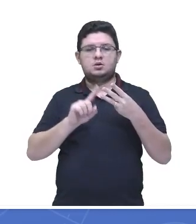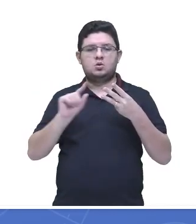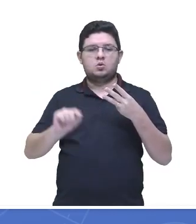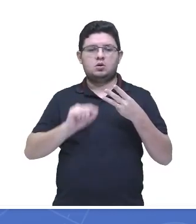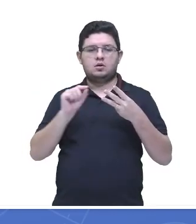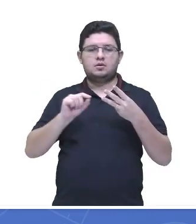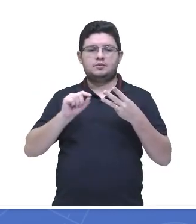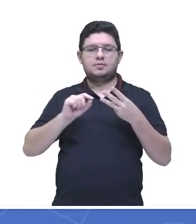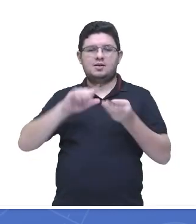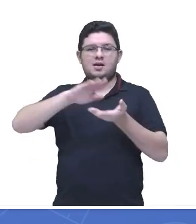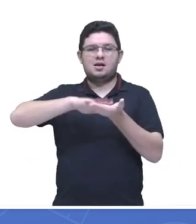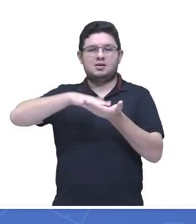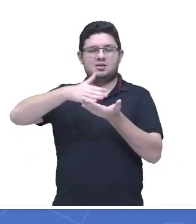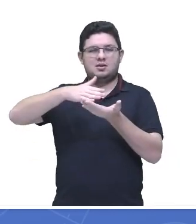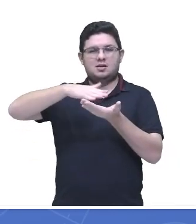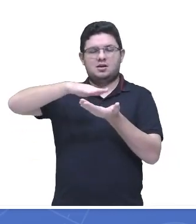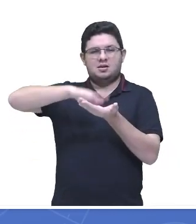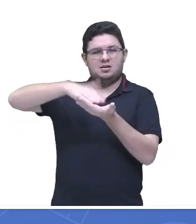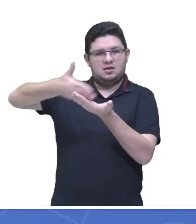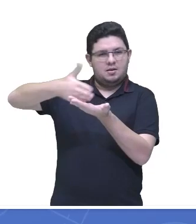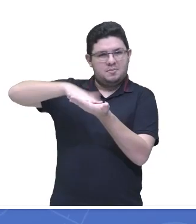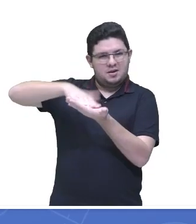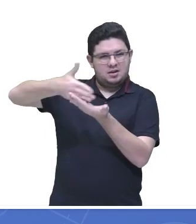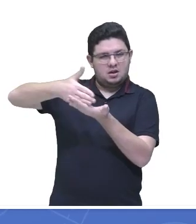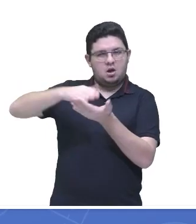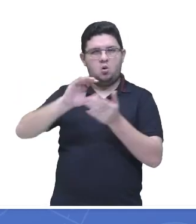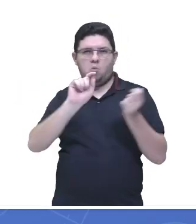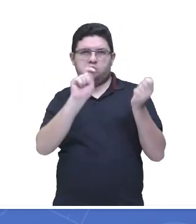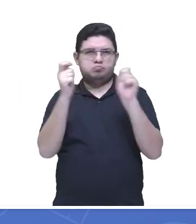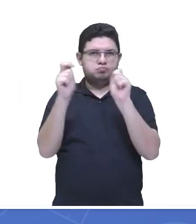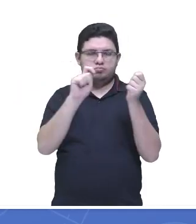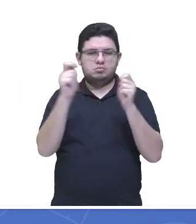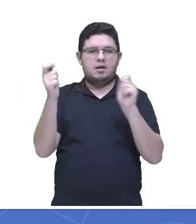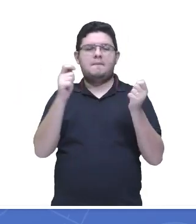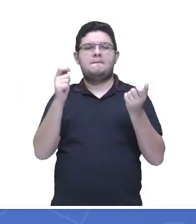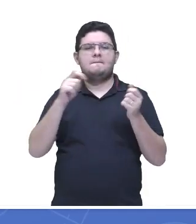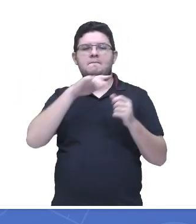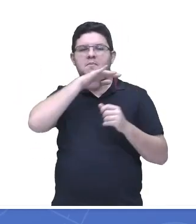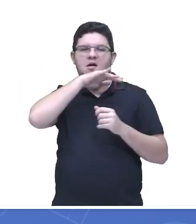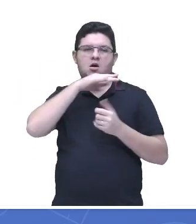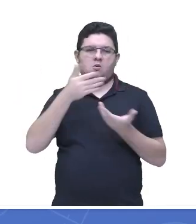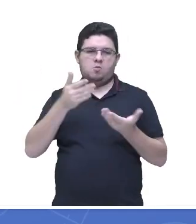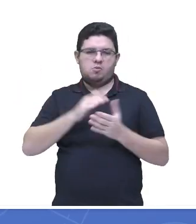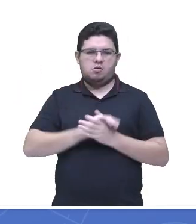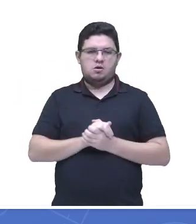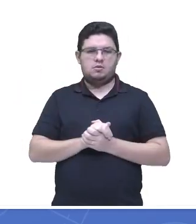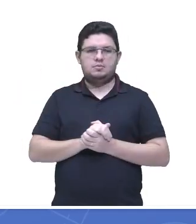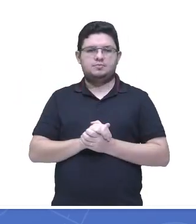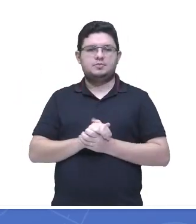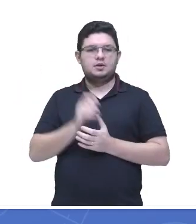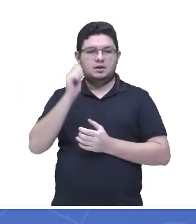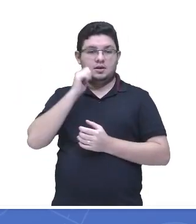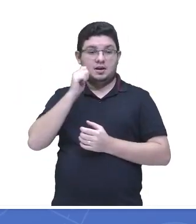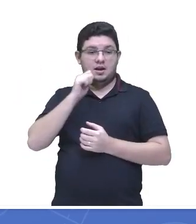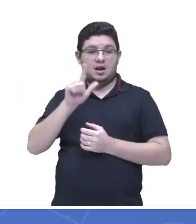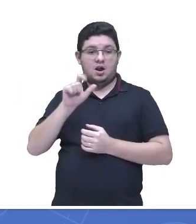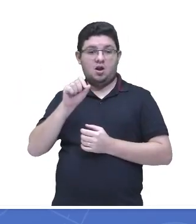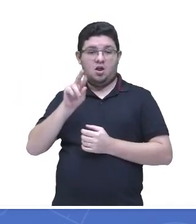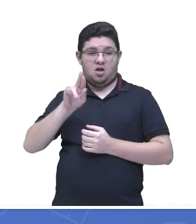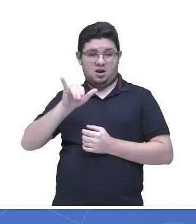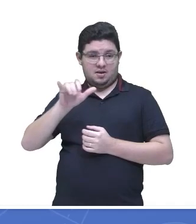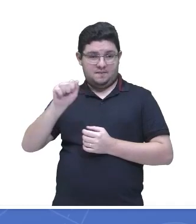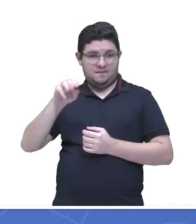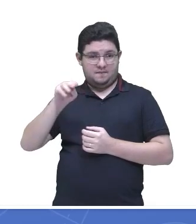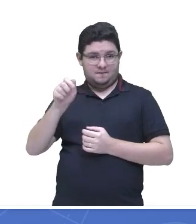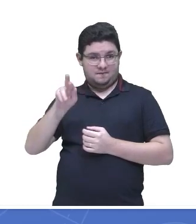é interpretar mal, ok? Thanks. A Glória Maria, olha o nome dela,